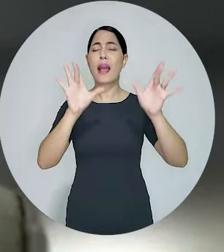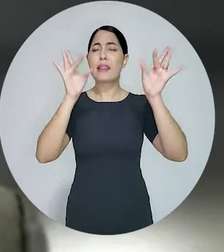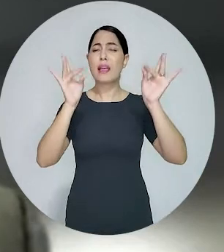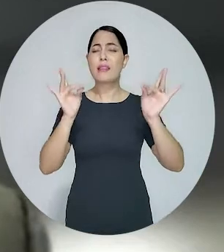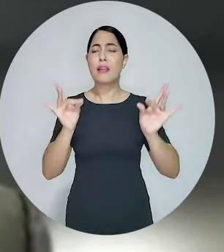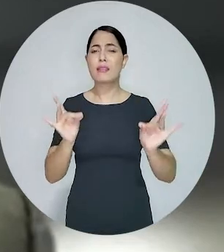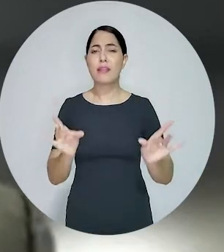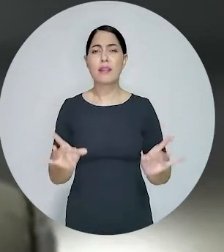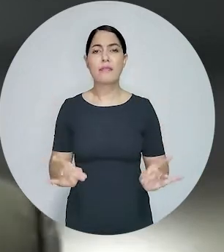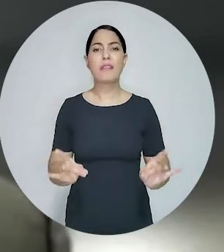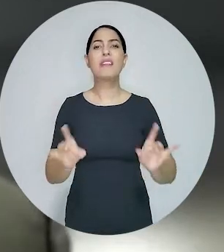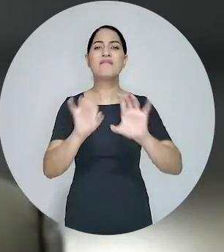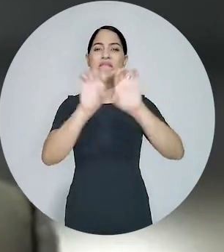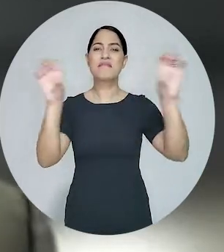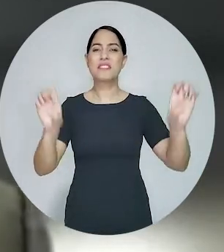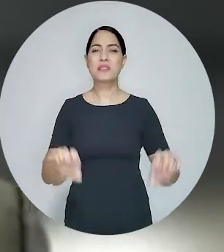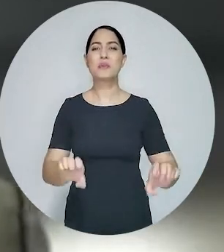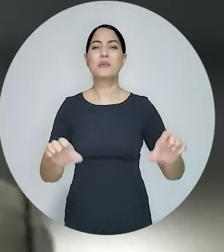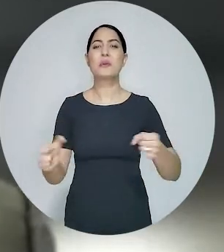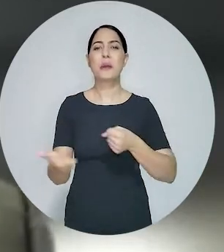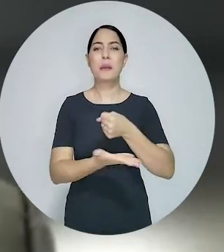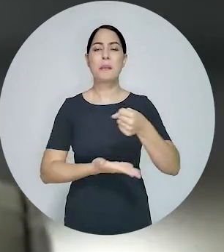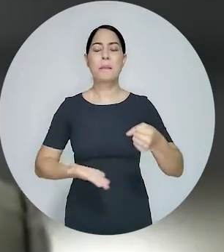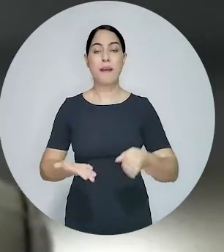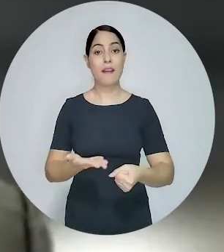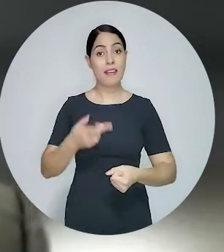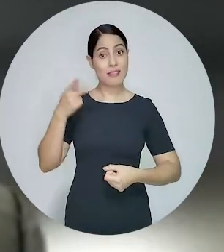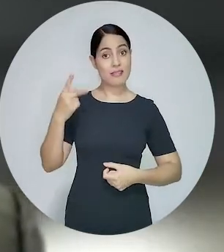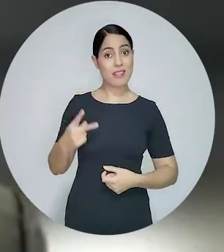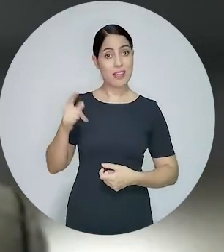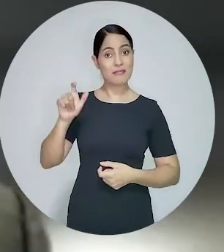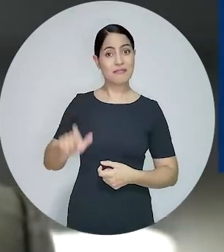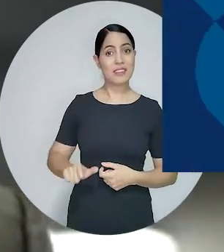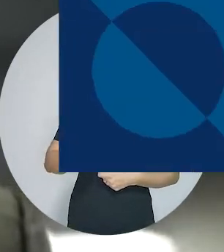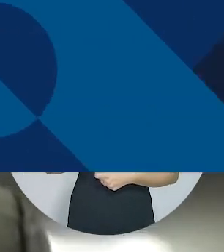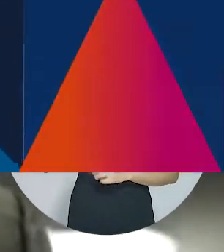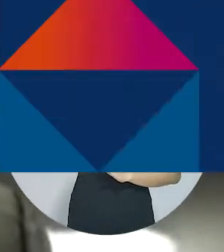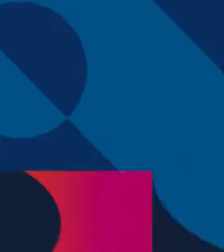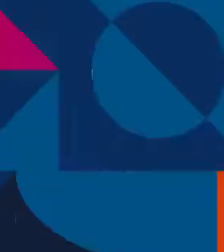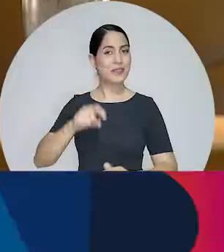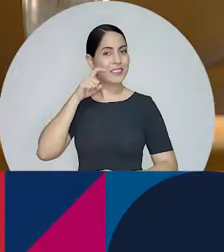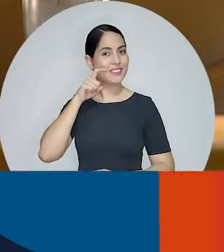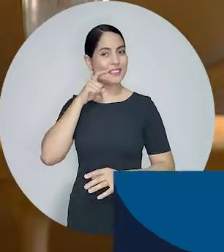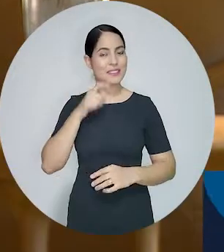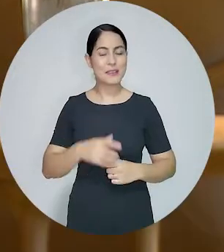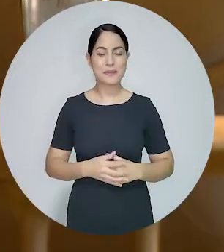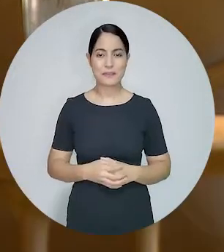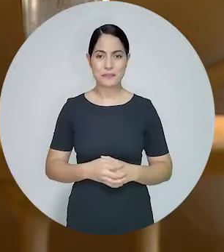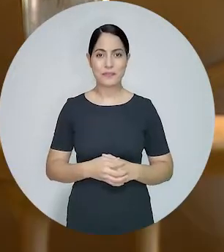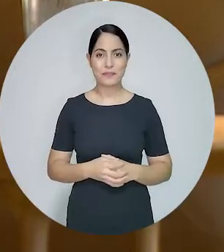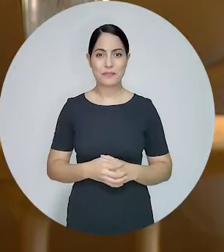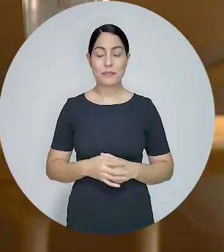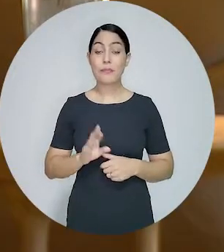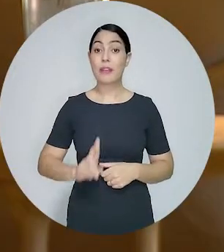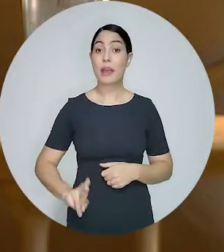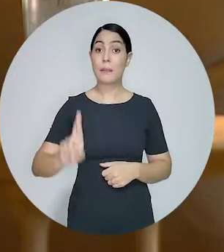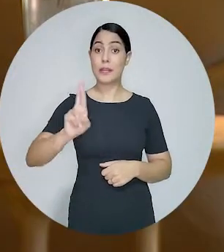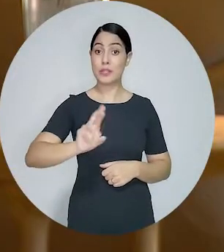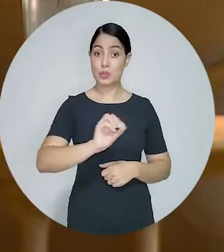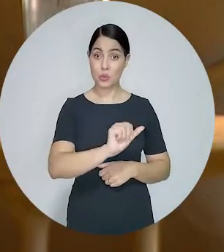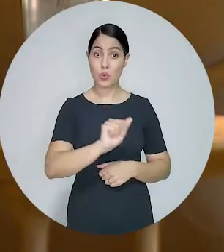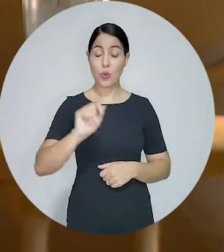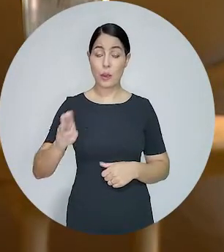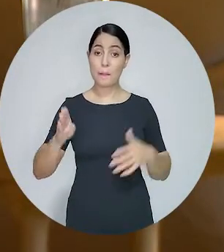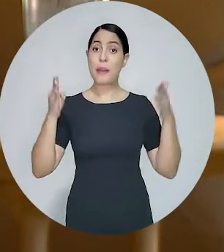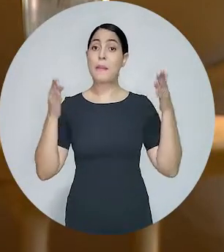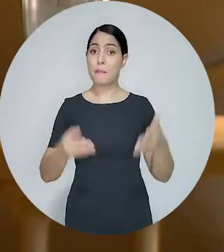objetivos, exatamente esses pilares da gestão dessa diretoria do Dr. Beto Simonetti. Representantes da Ordem dos Advogados